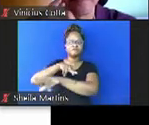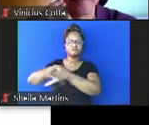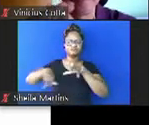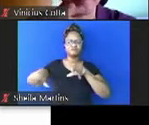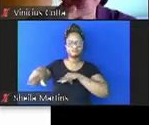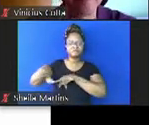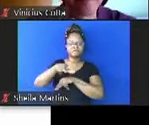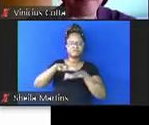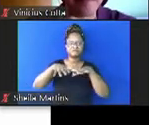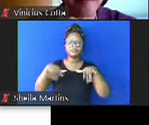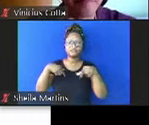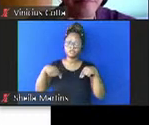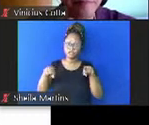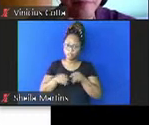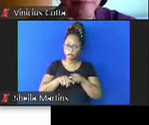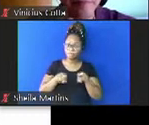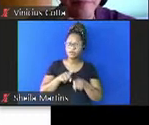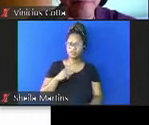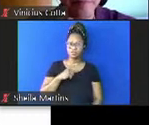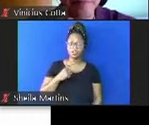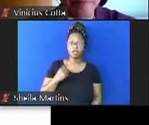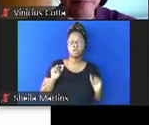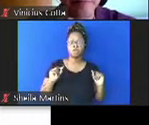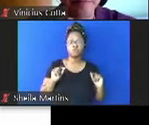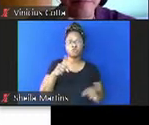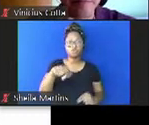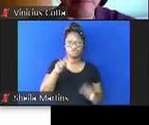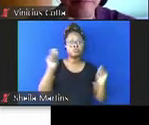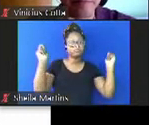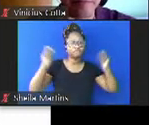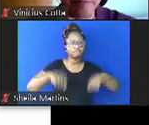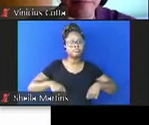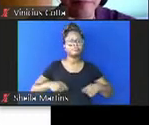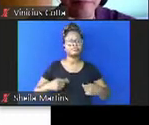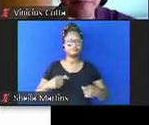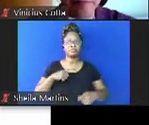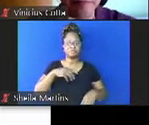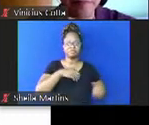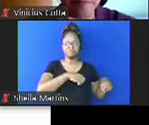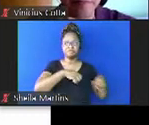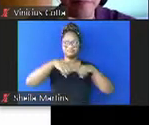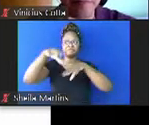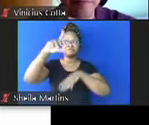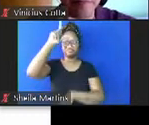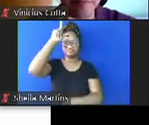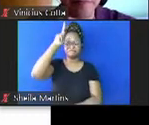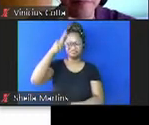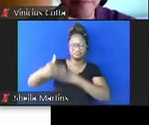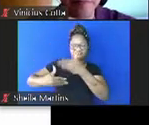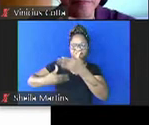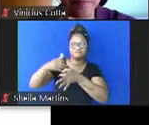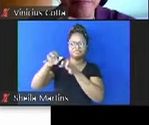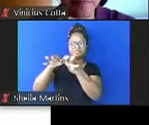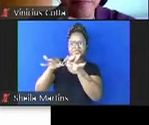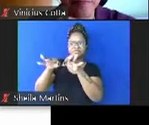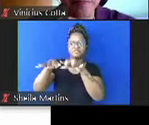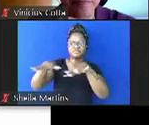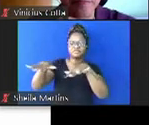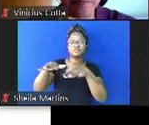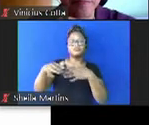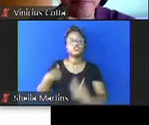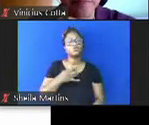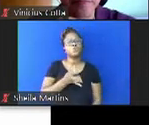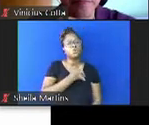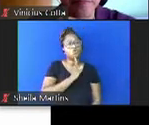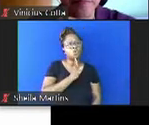E também, nesse caso, você teria aí ir para a Alemanha desenvolver um projeto em relação à área. Eu conheci